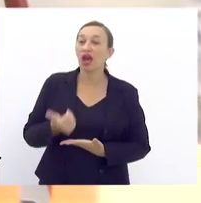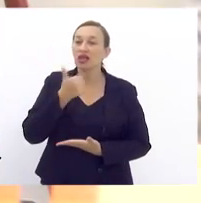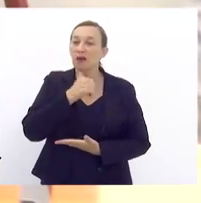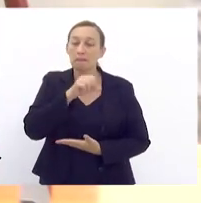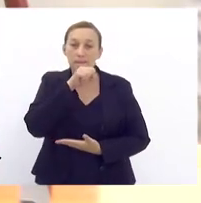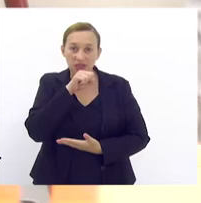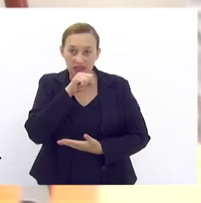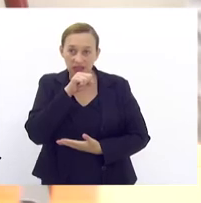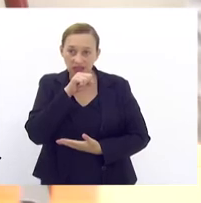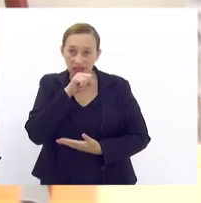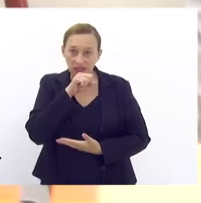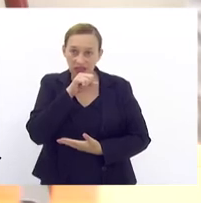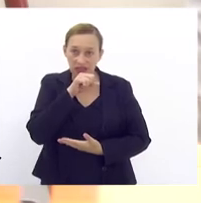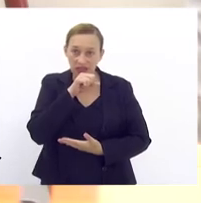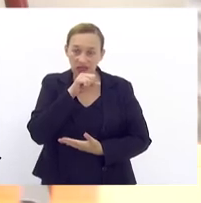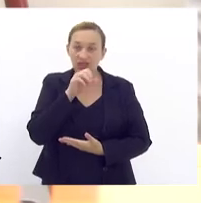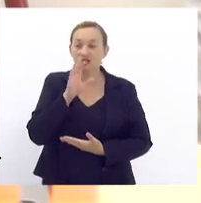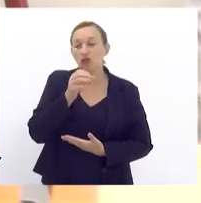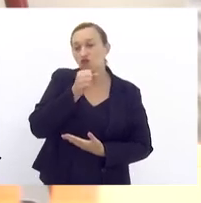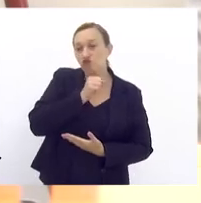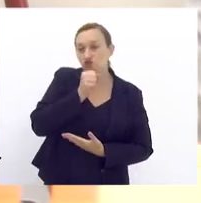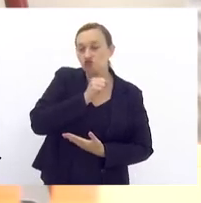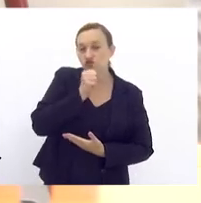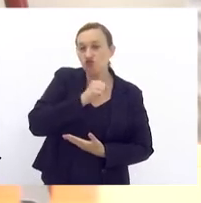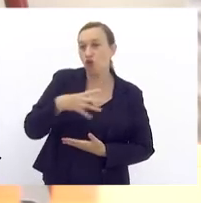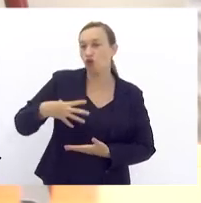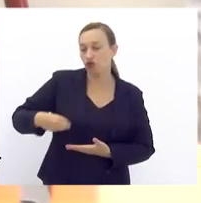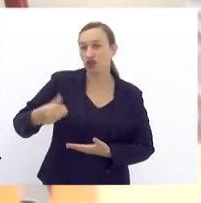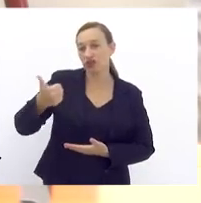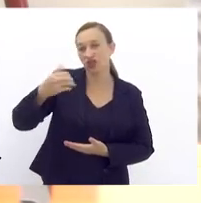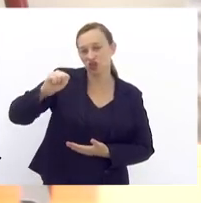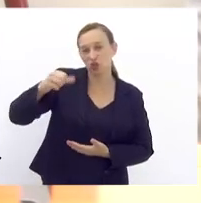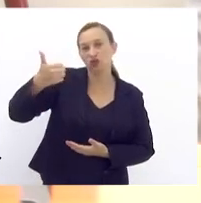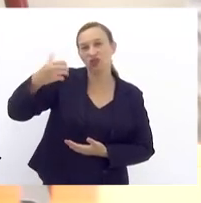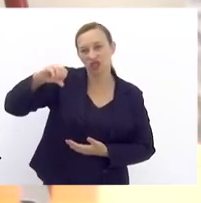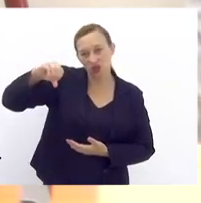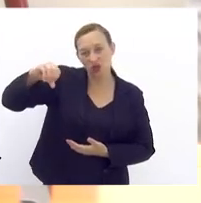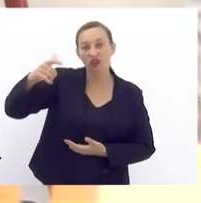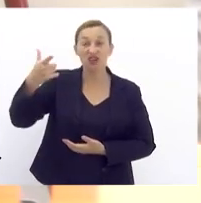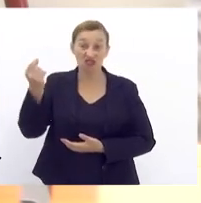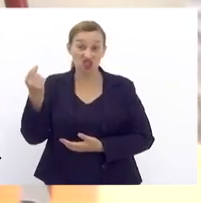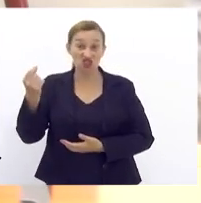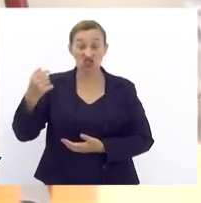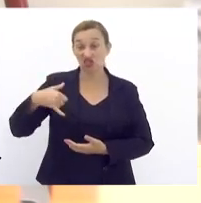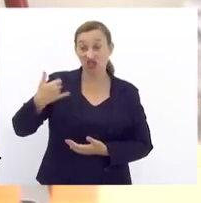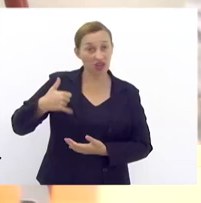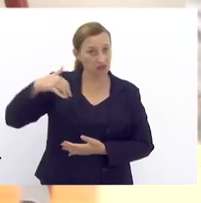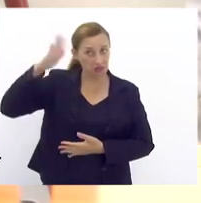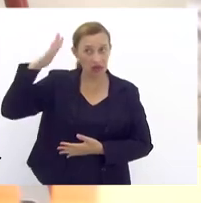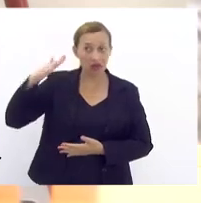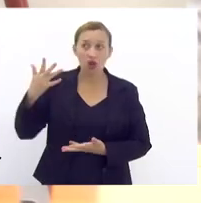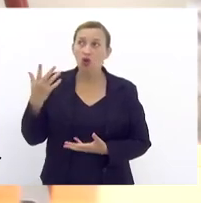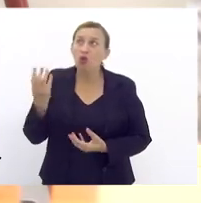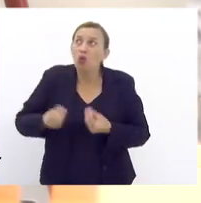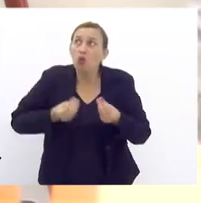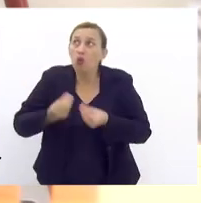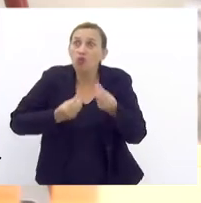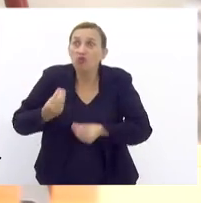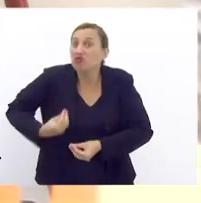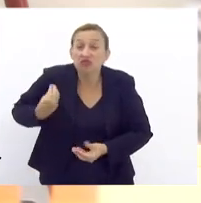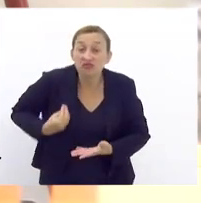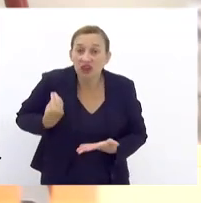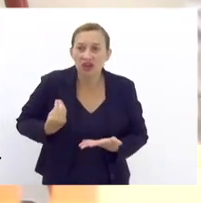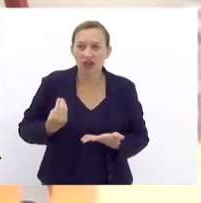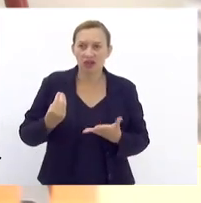mães que já são mais idosas aí os filhos com 18 19 20 anos como conseguem viver de maneira